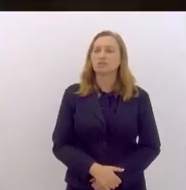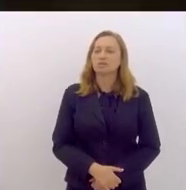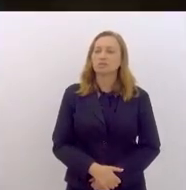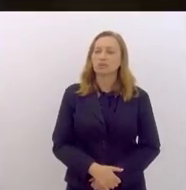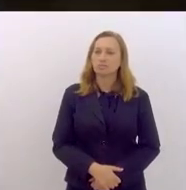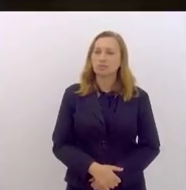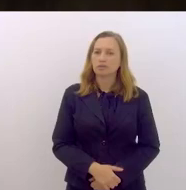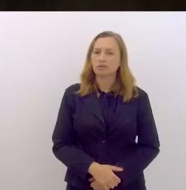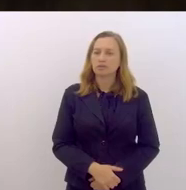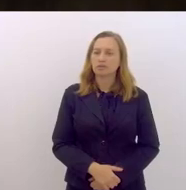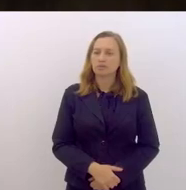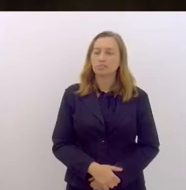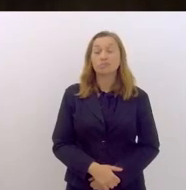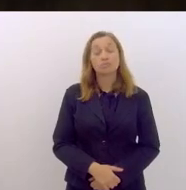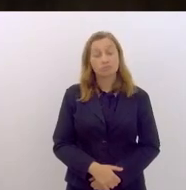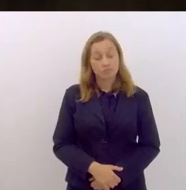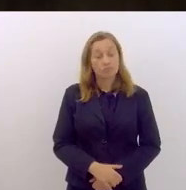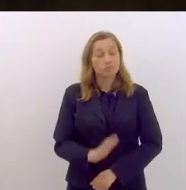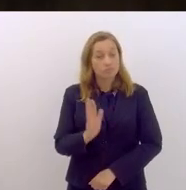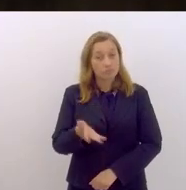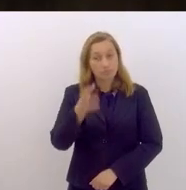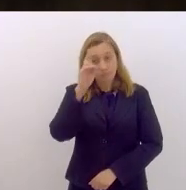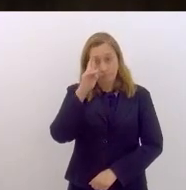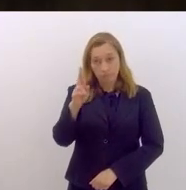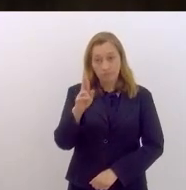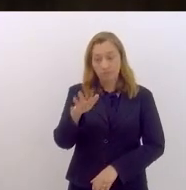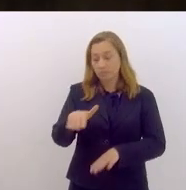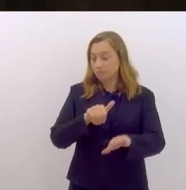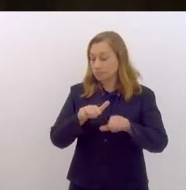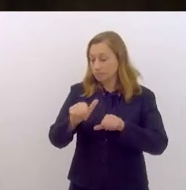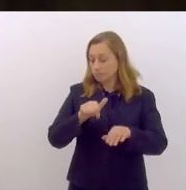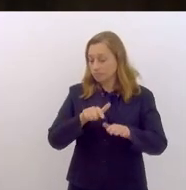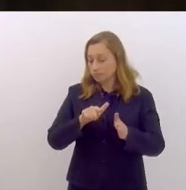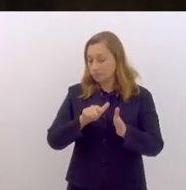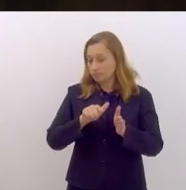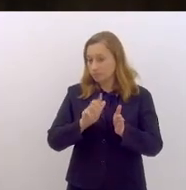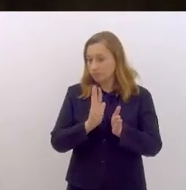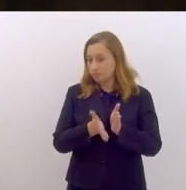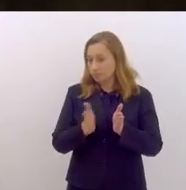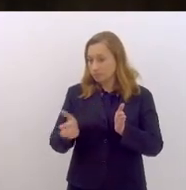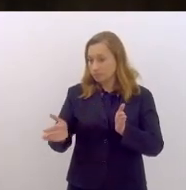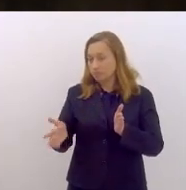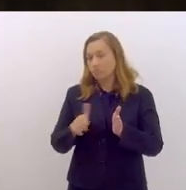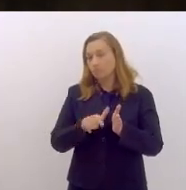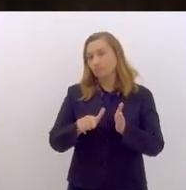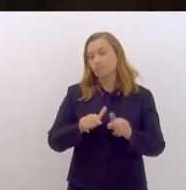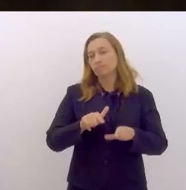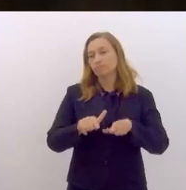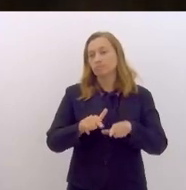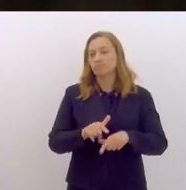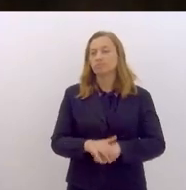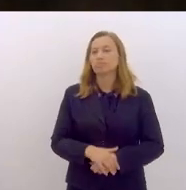basta, já que Vossa Excelência chamou os trabalhos à ordem, retificar a redação